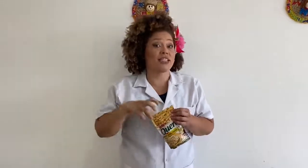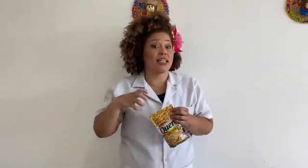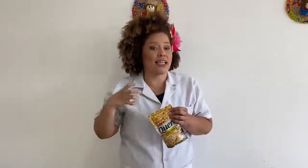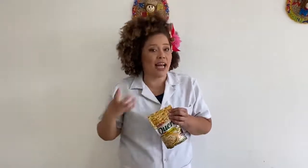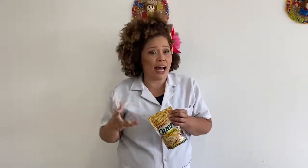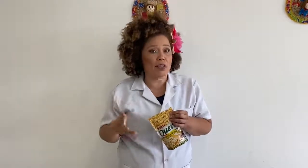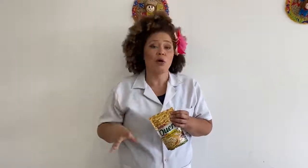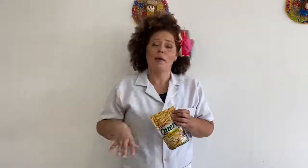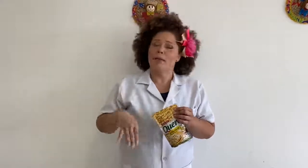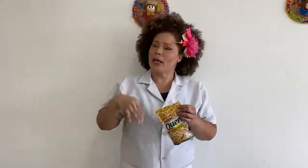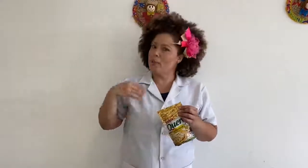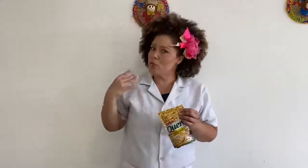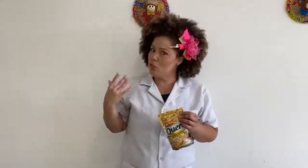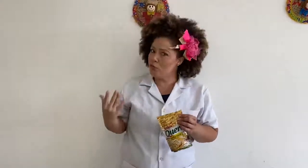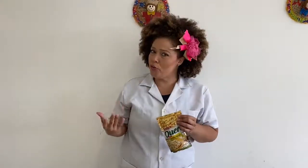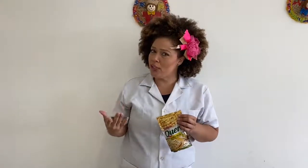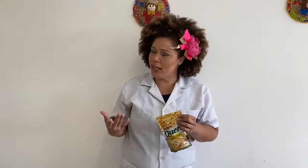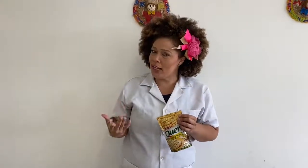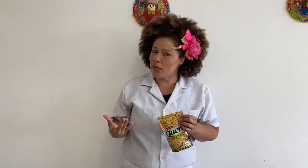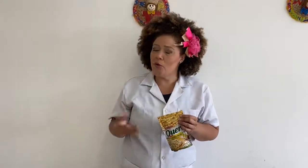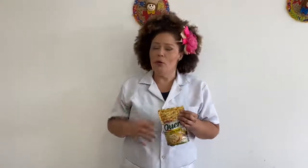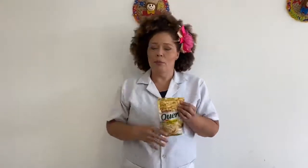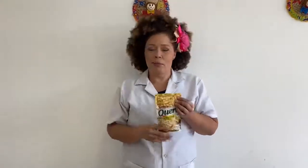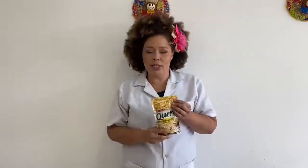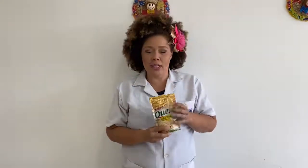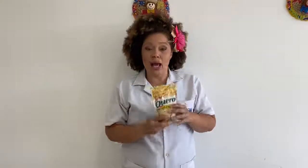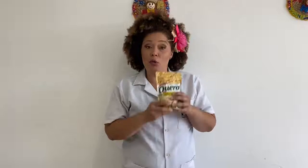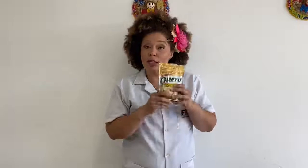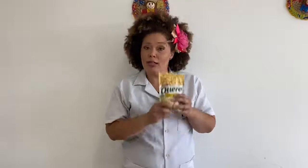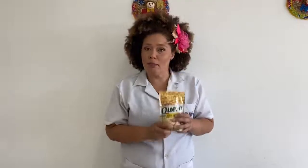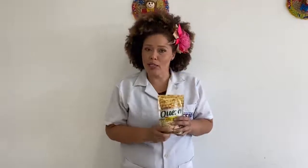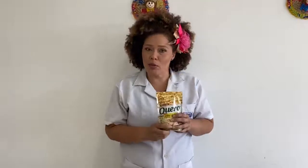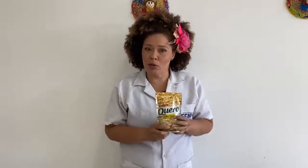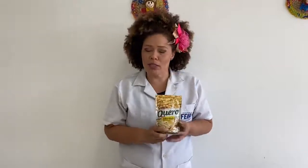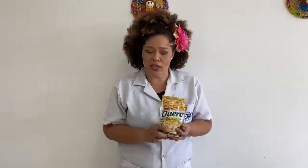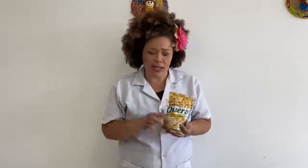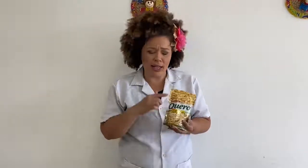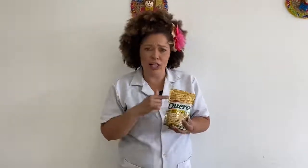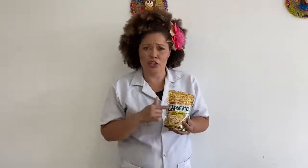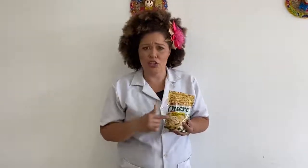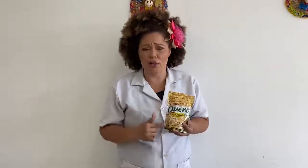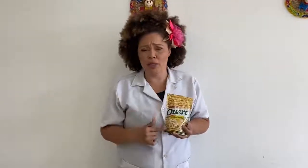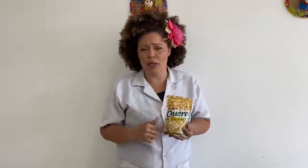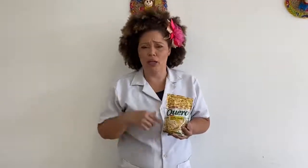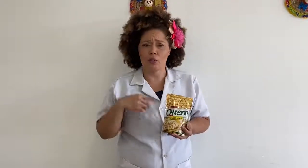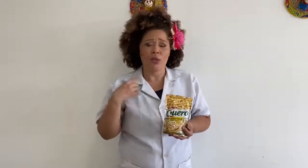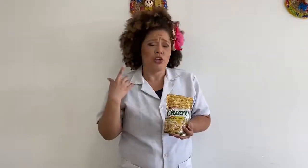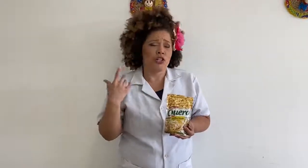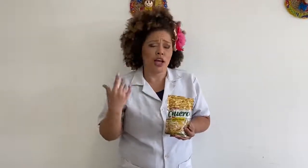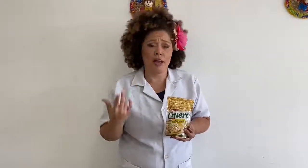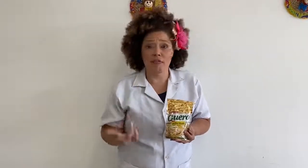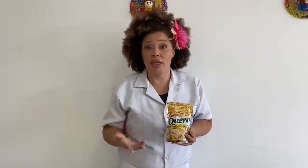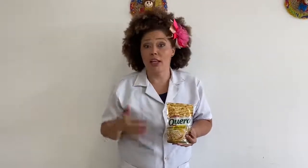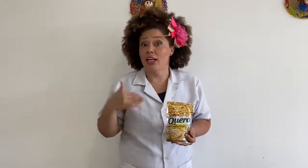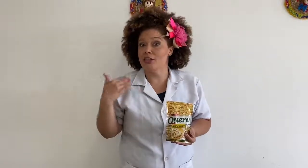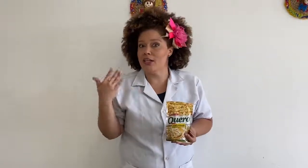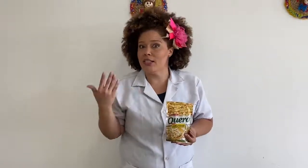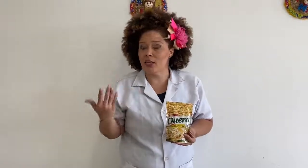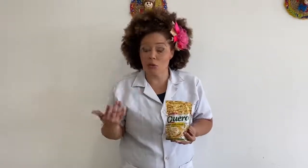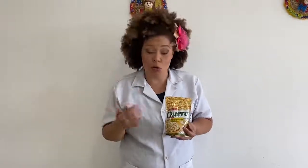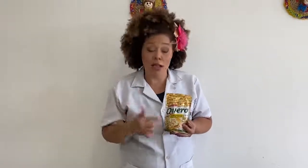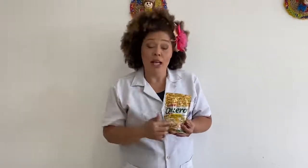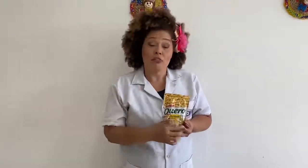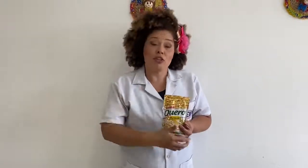que precisava ser drenado para que a produção fosse legal? Pois é, acontece a mesma coisa aqui. Em latinhas de milho, de ervilha,